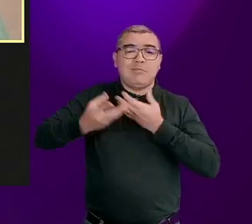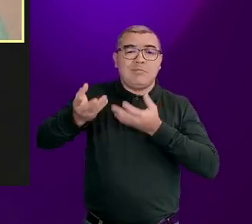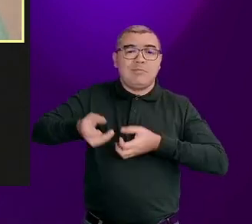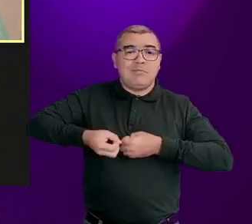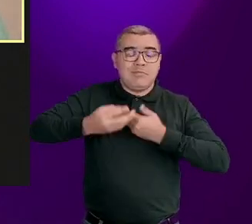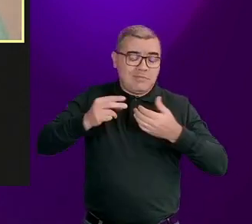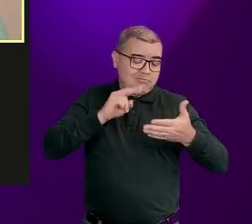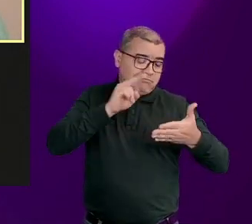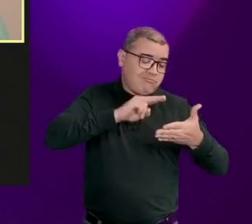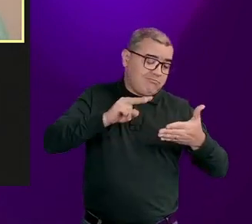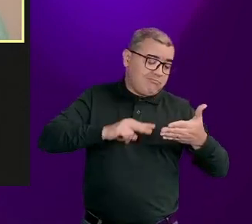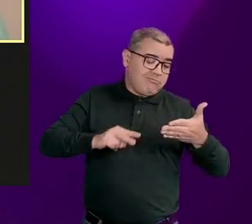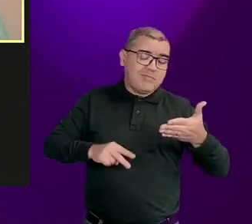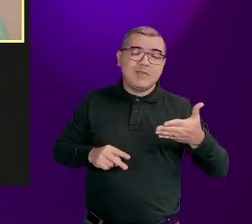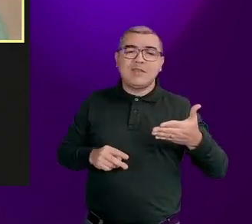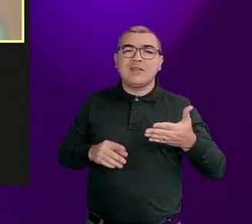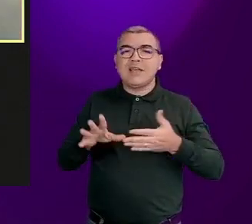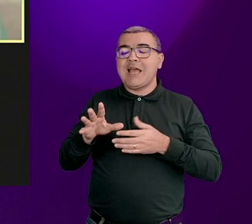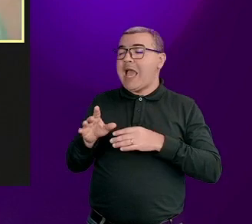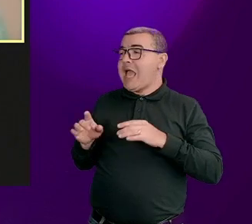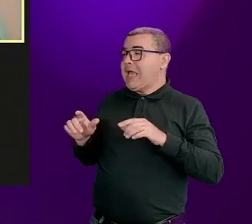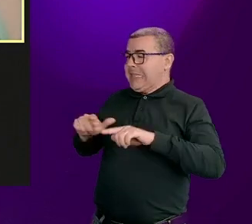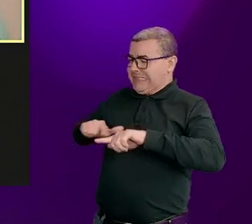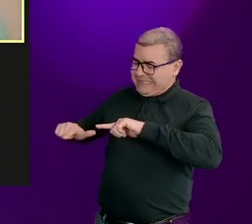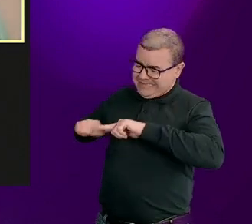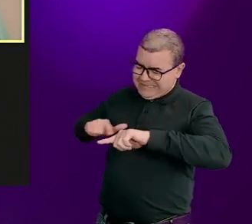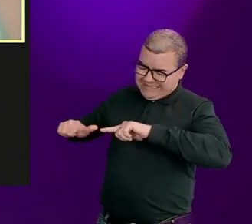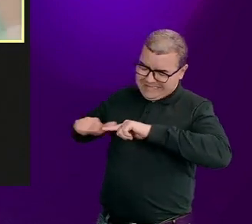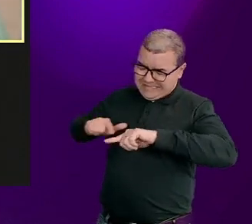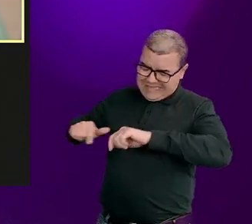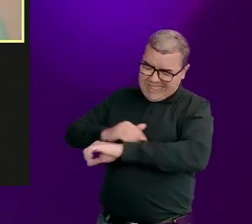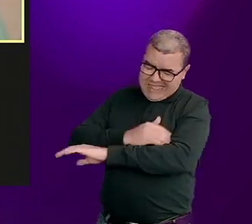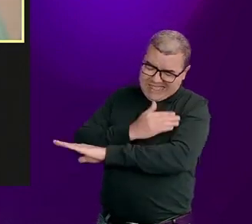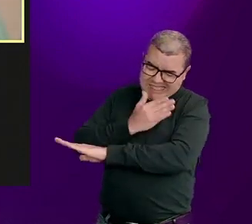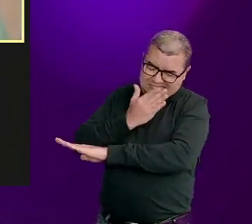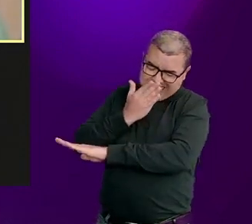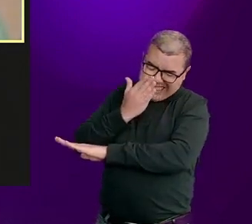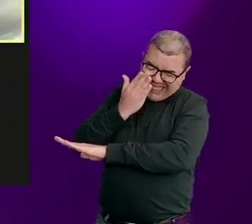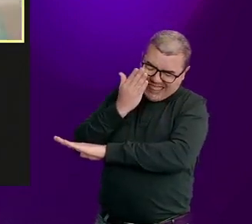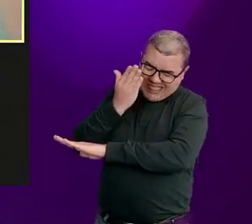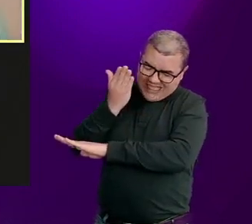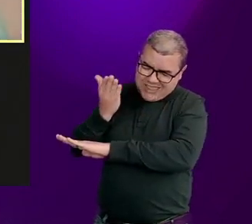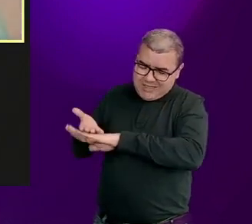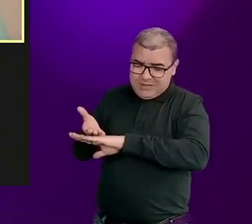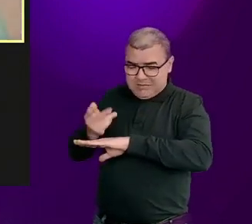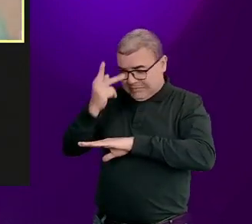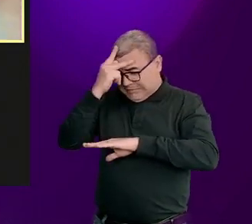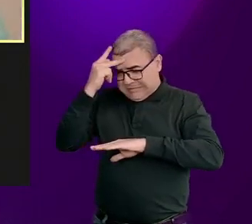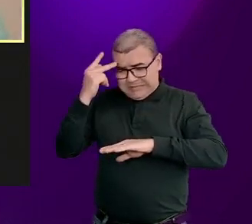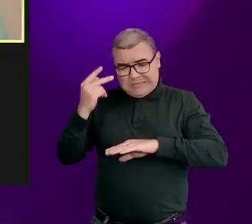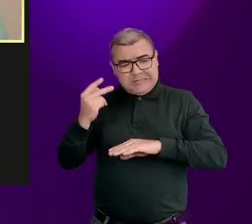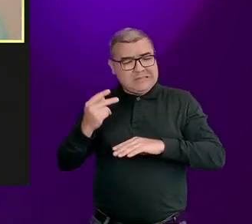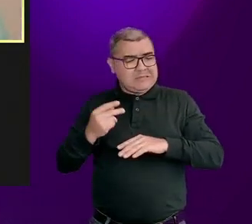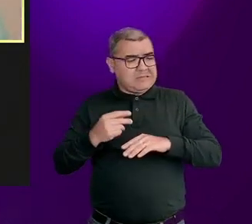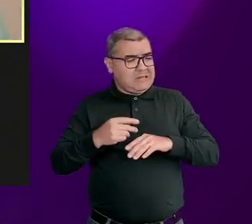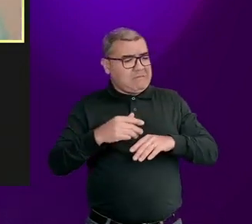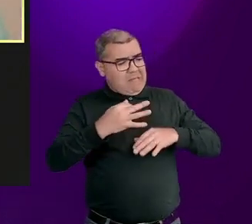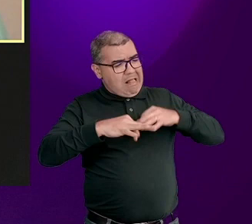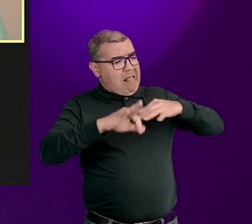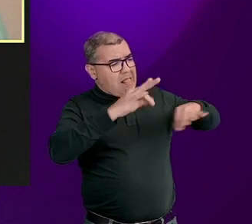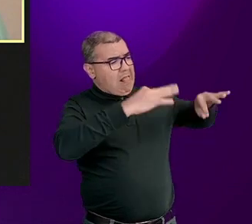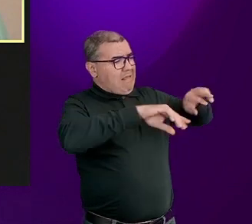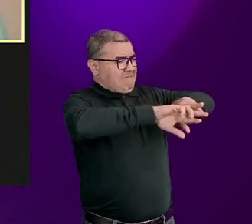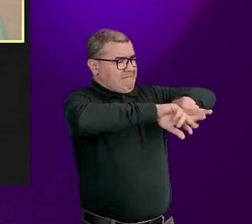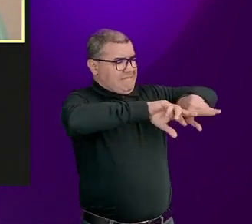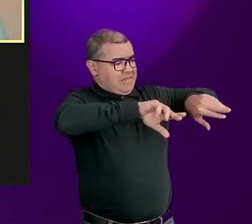né? Enfim, você saía daquele plantão desgraçado, né? Sousa Guiar, estripado, esfaqueado, não